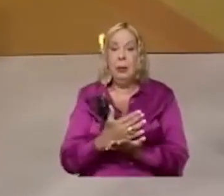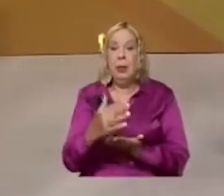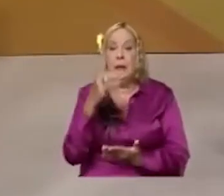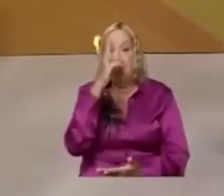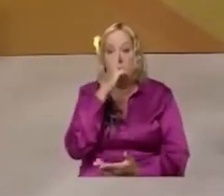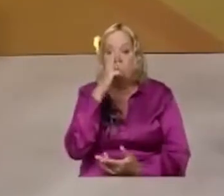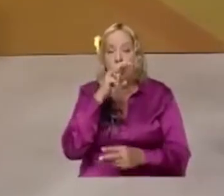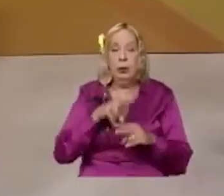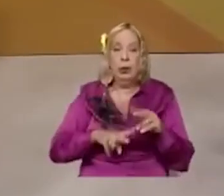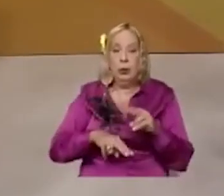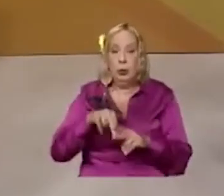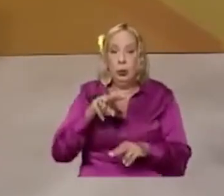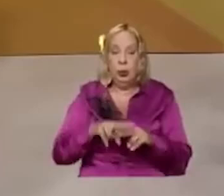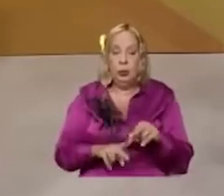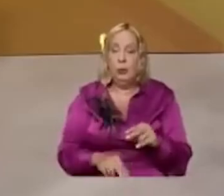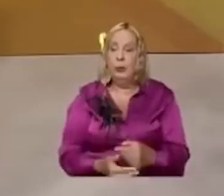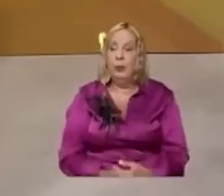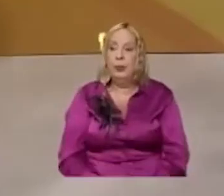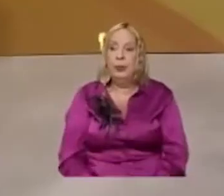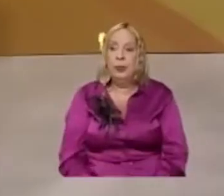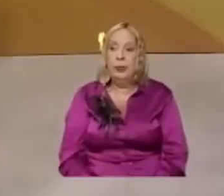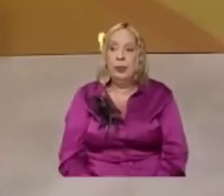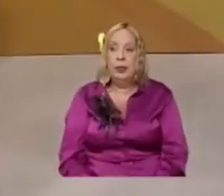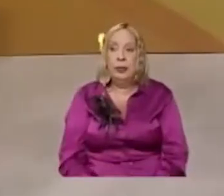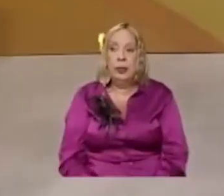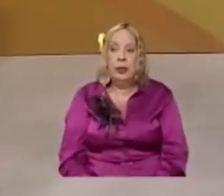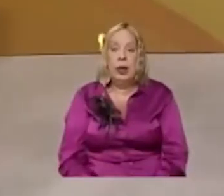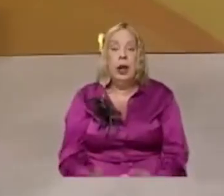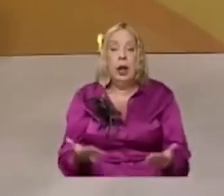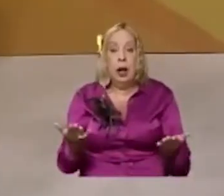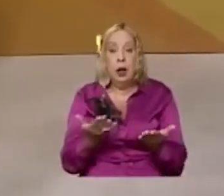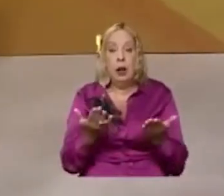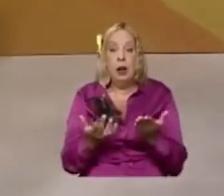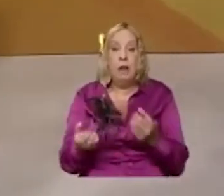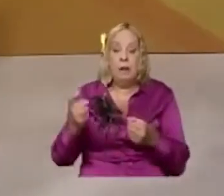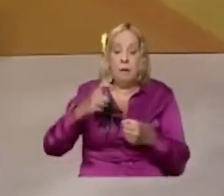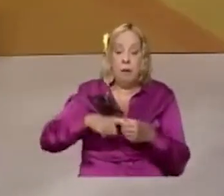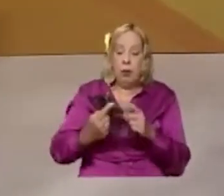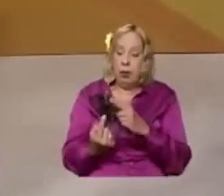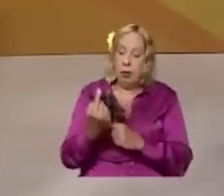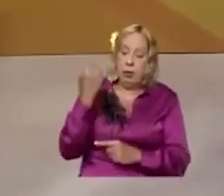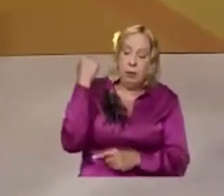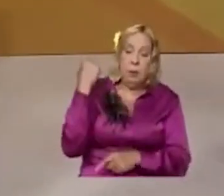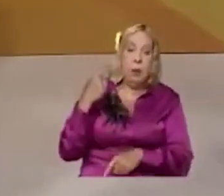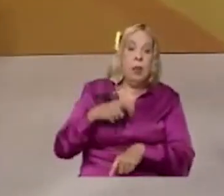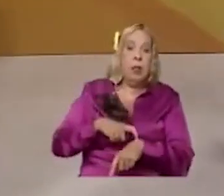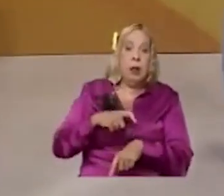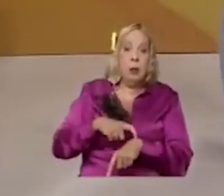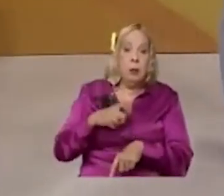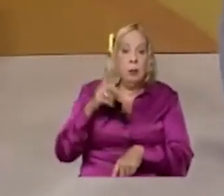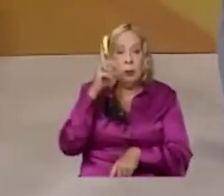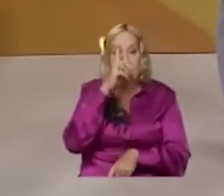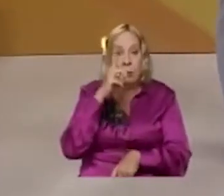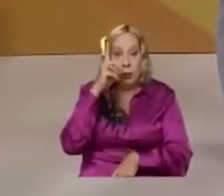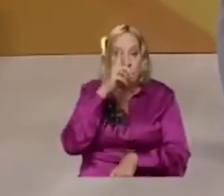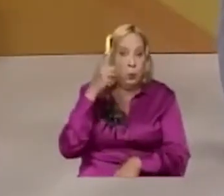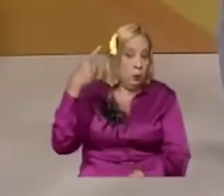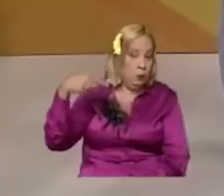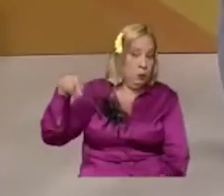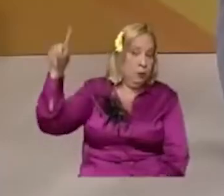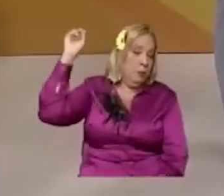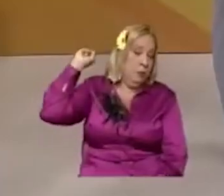João nesse Arraiá do Cajucá. Mas agora, vamos pegar a máquina do tempo pra conferir a felicidade de quem foi contemplado semana